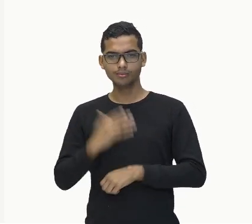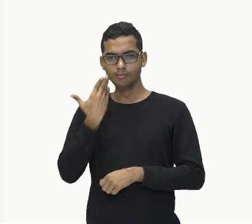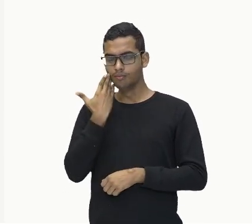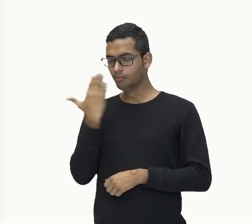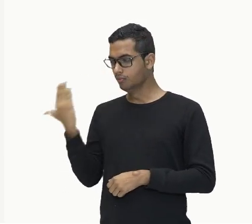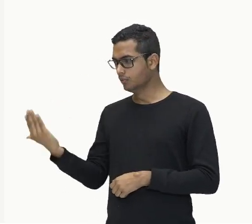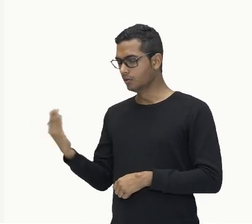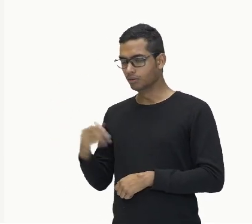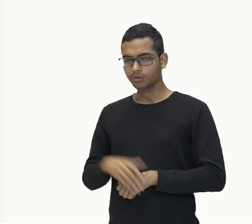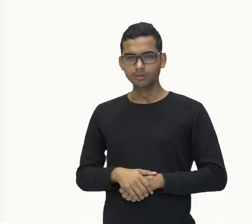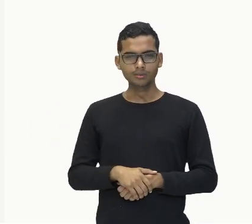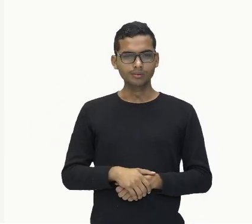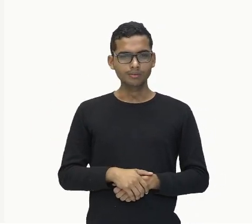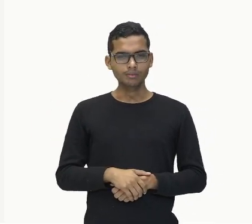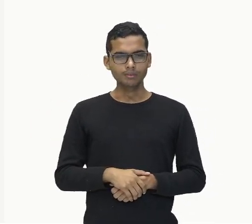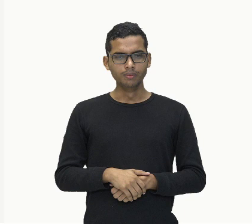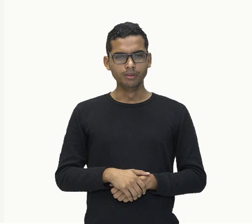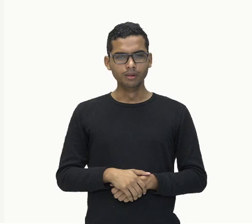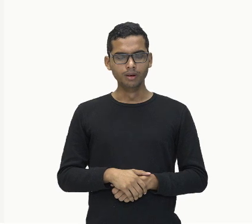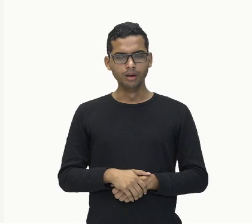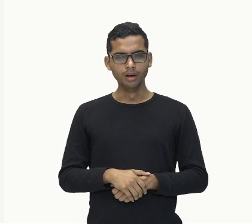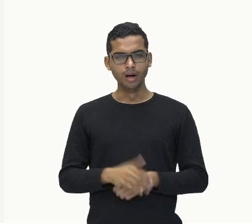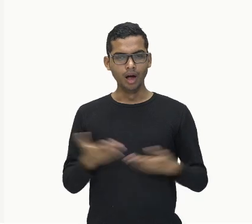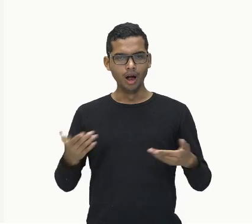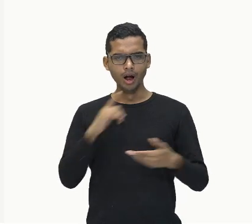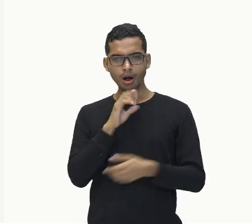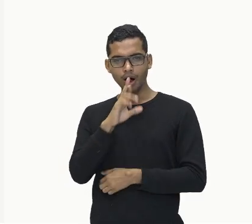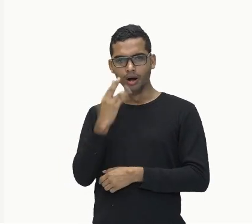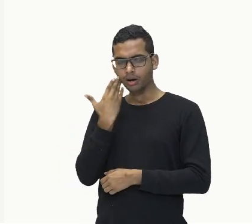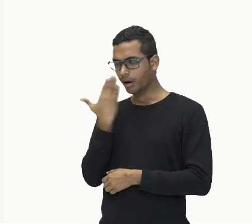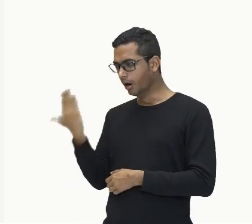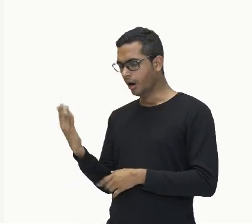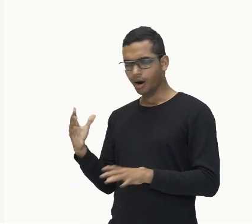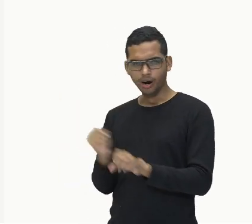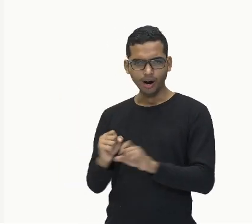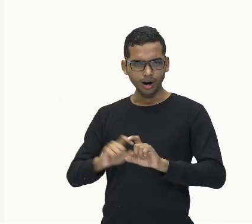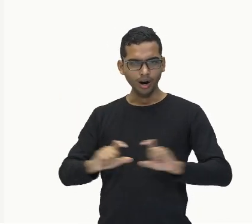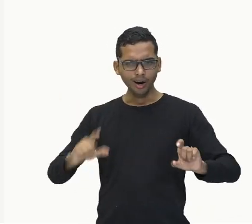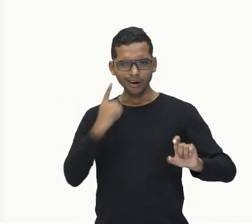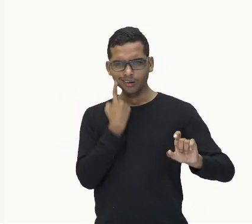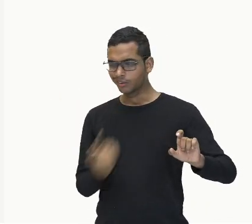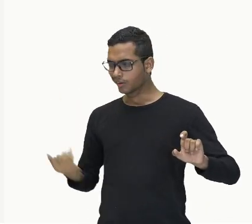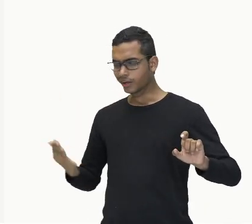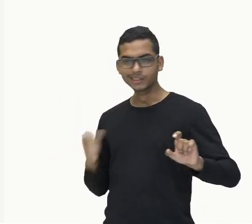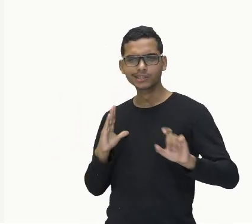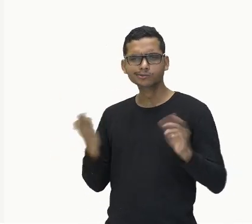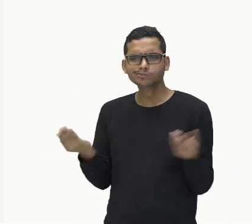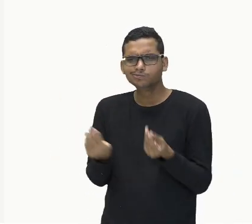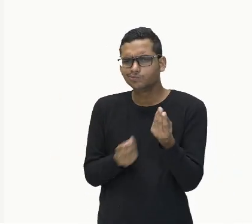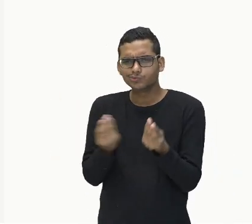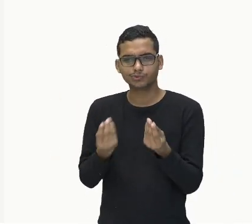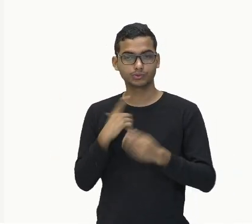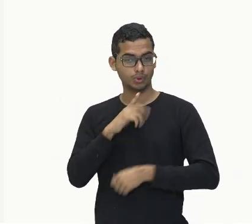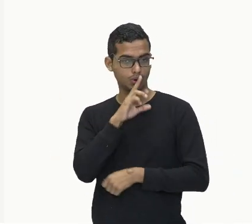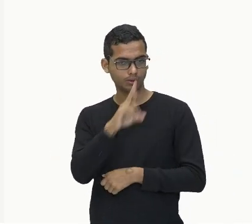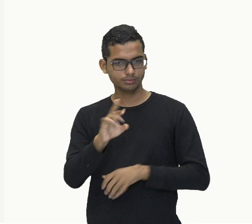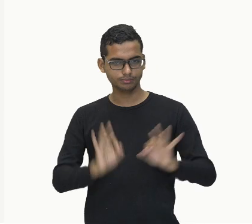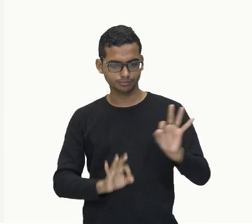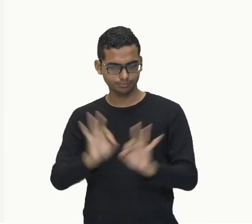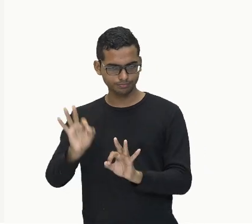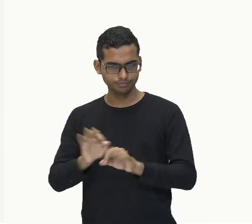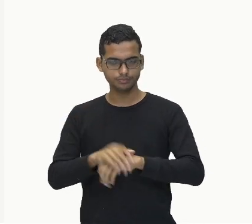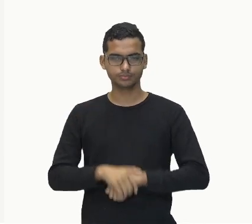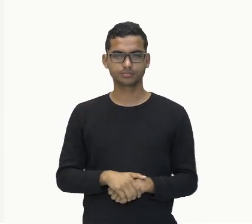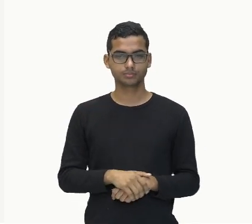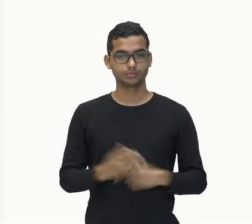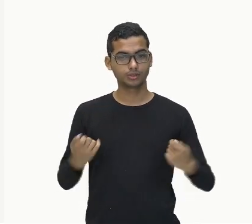11 sobre 5 vezes 2 vezes 1. E agora o que a gente pode fazer também? A gente pode